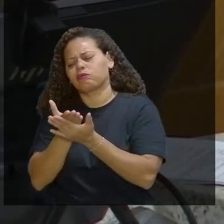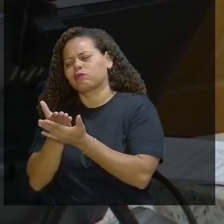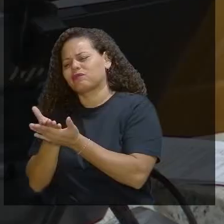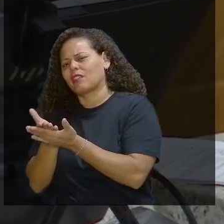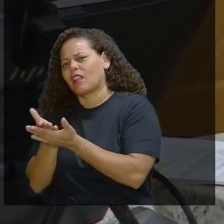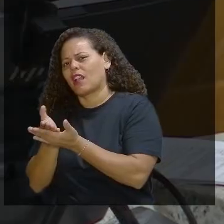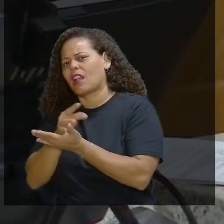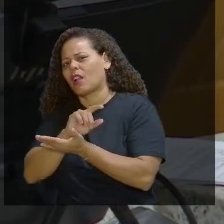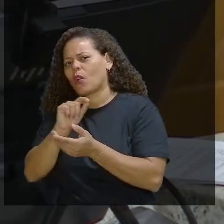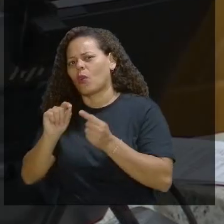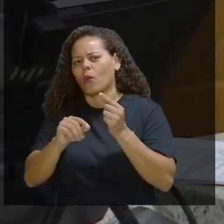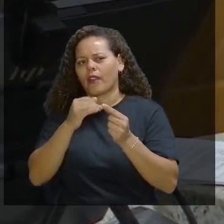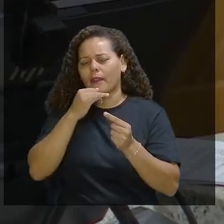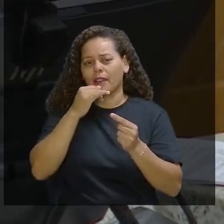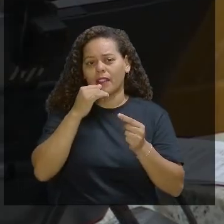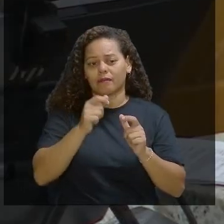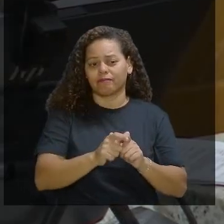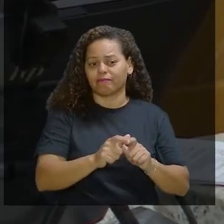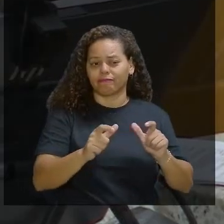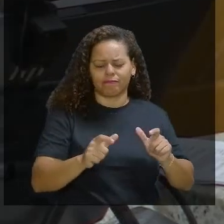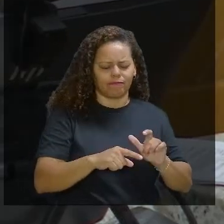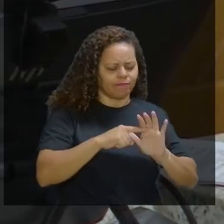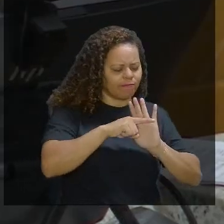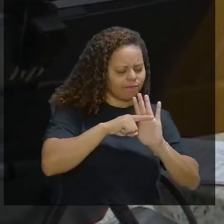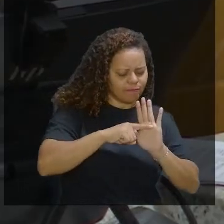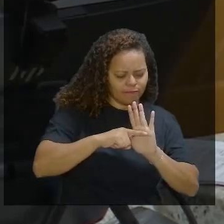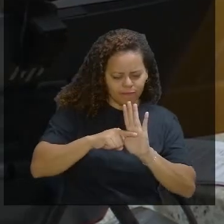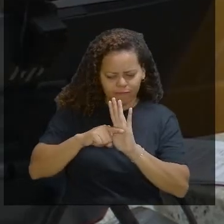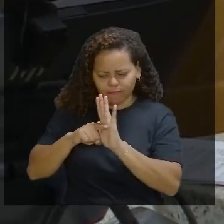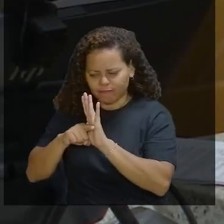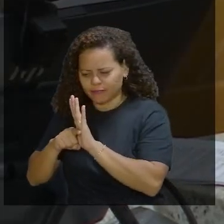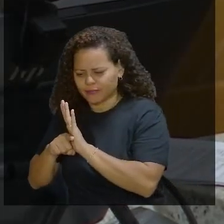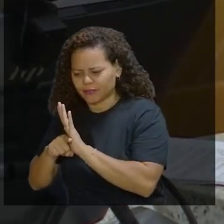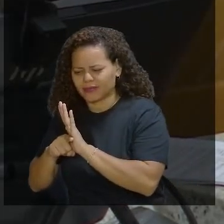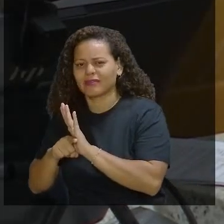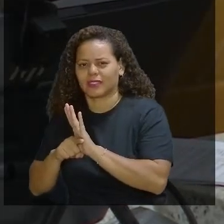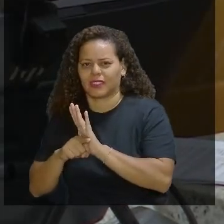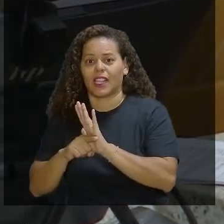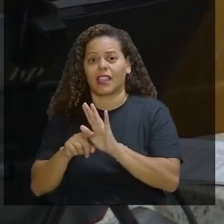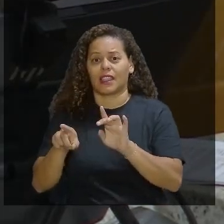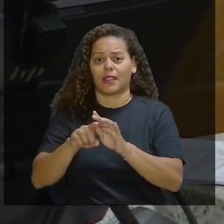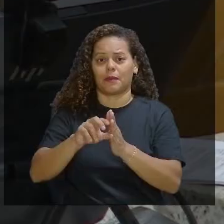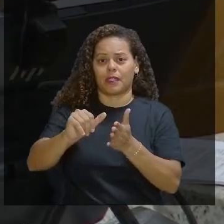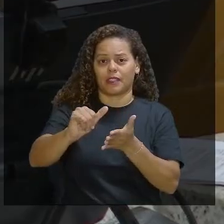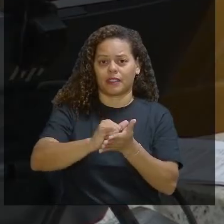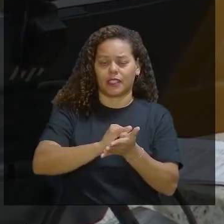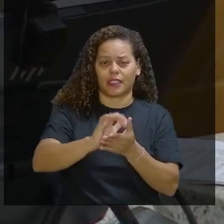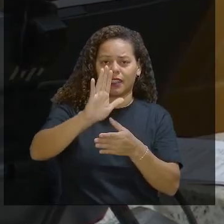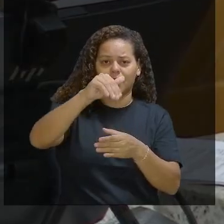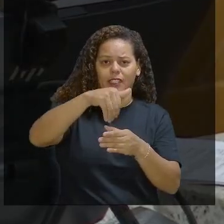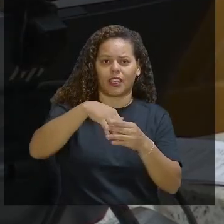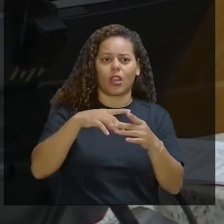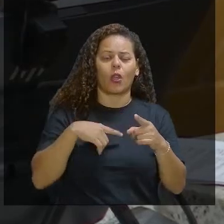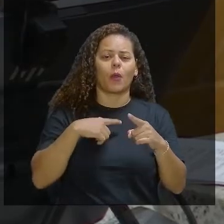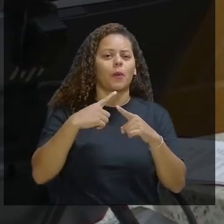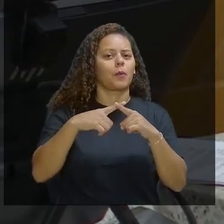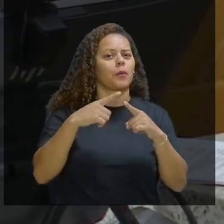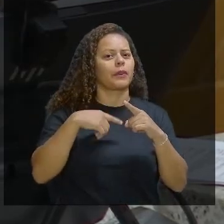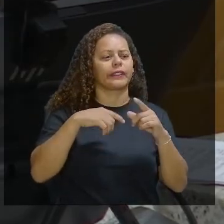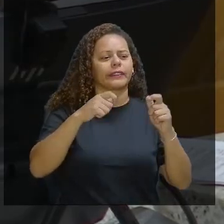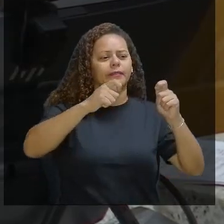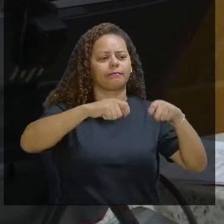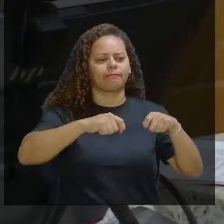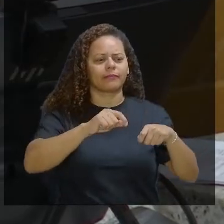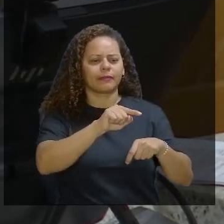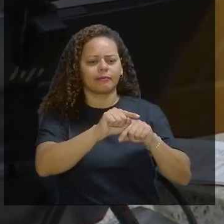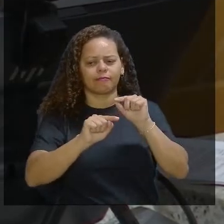dos regionais consultados, em especial quanto à administração do cadastro eleitoral, no sentido da competência de cada